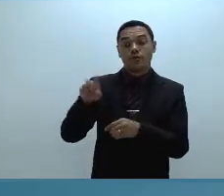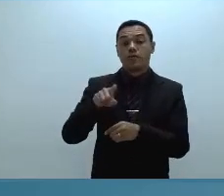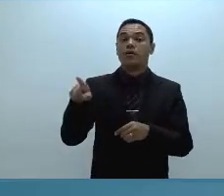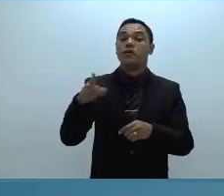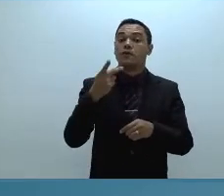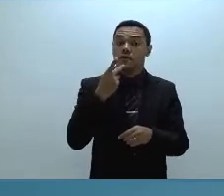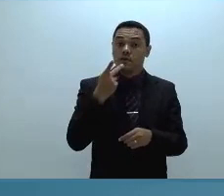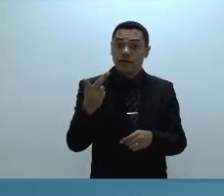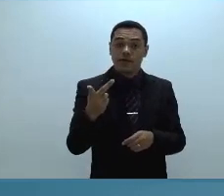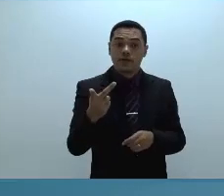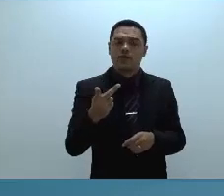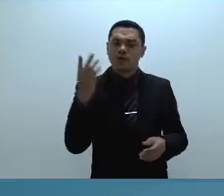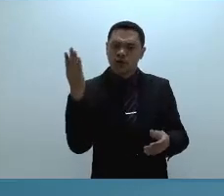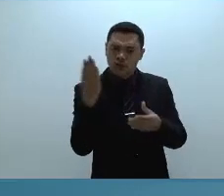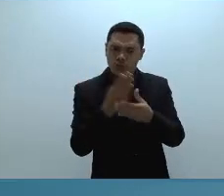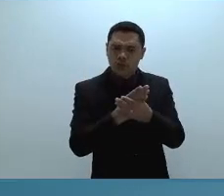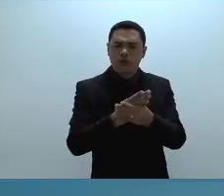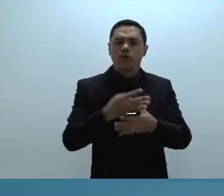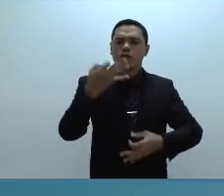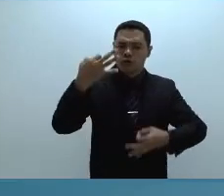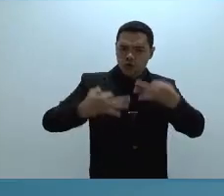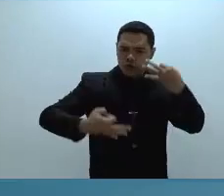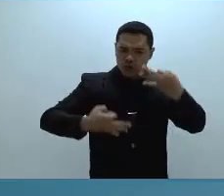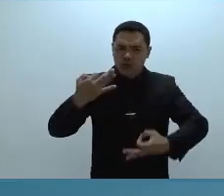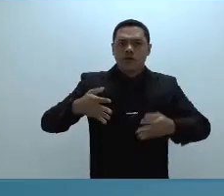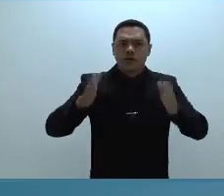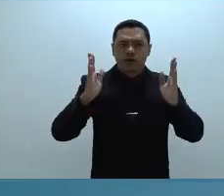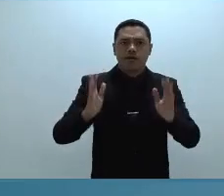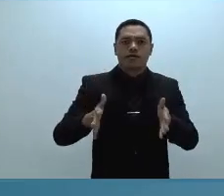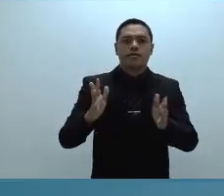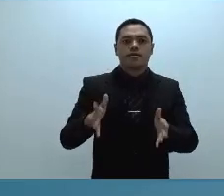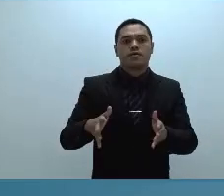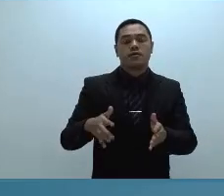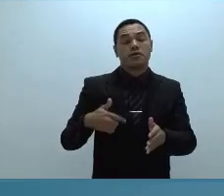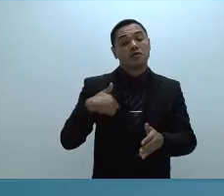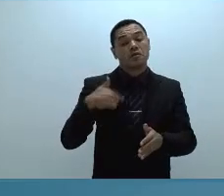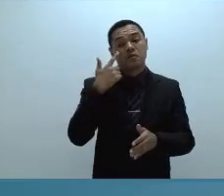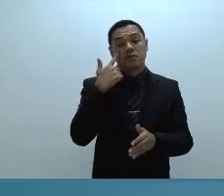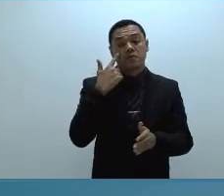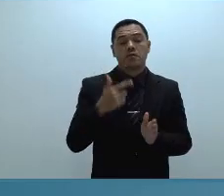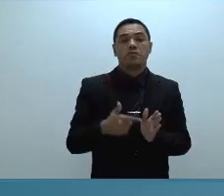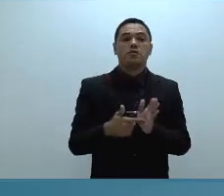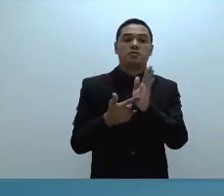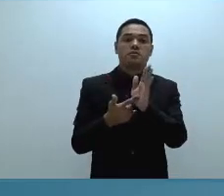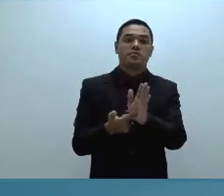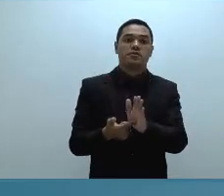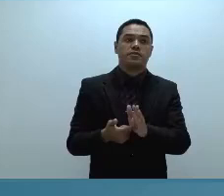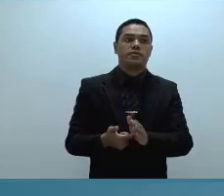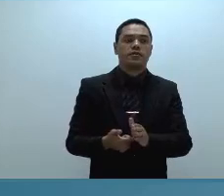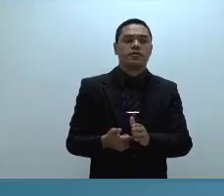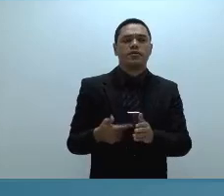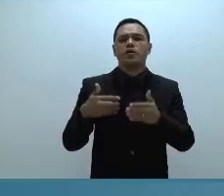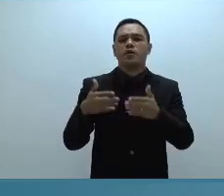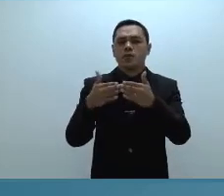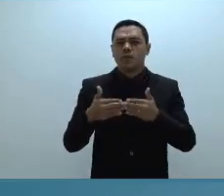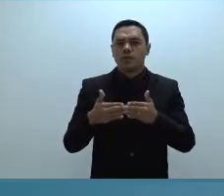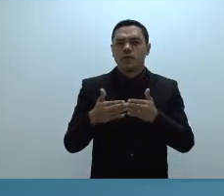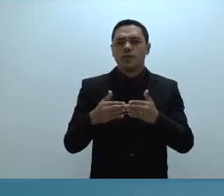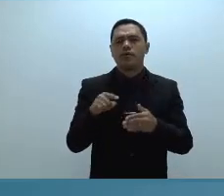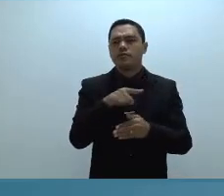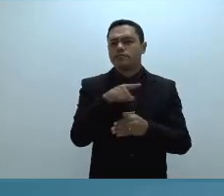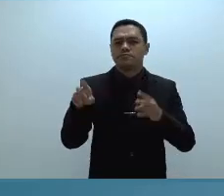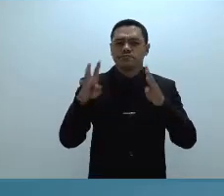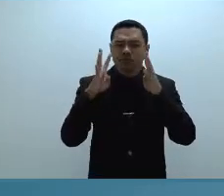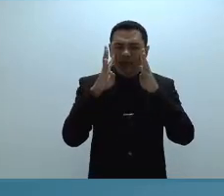foi transitado e julgado. Então, essa questão que a gente vai poder verificar e mostrar. E por isso eu peço a atenção neste, para a